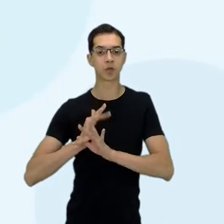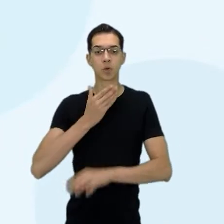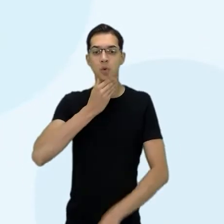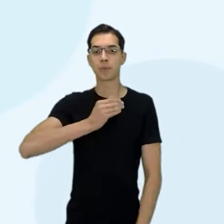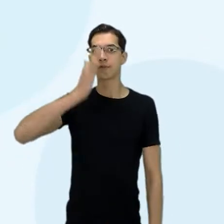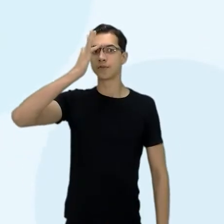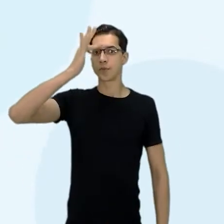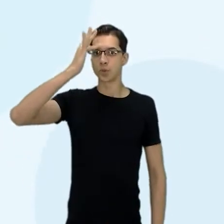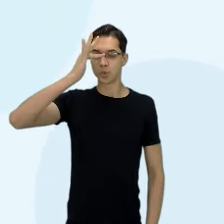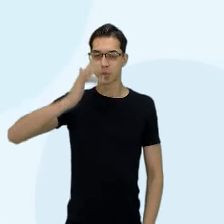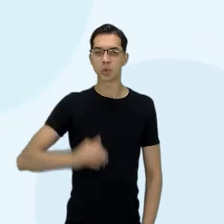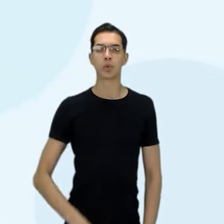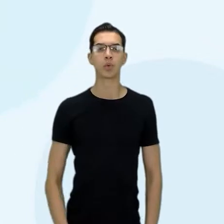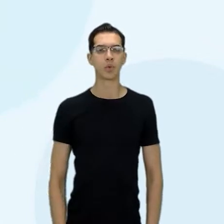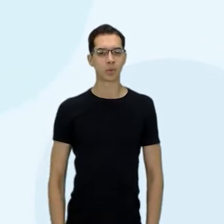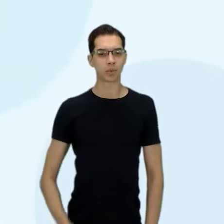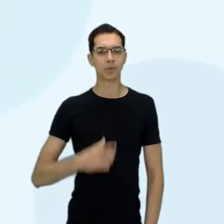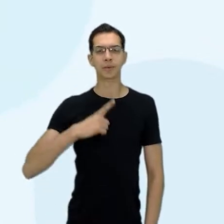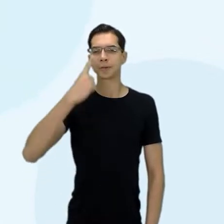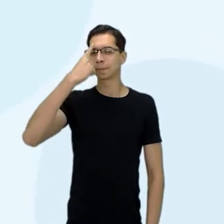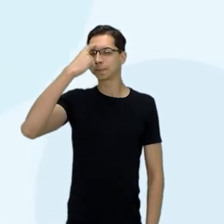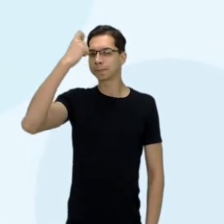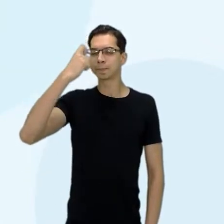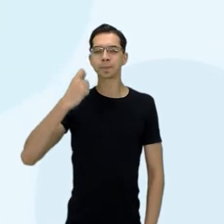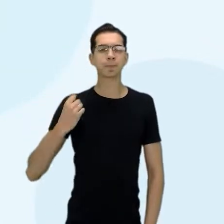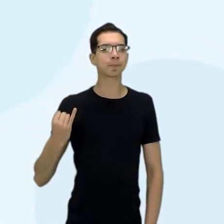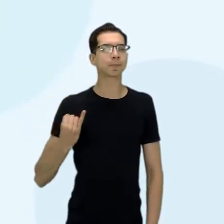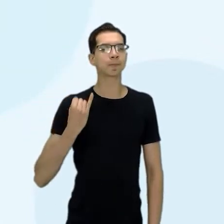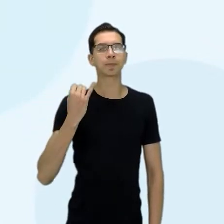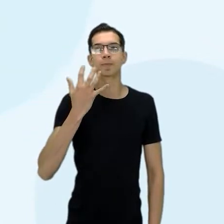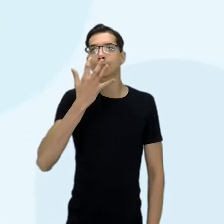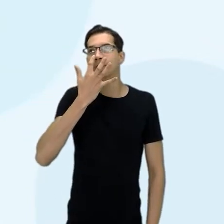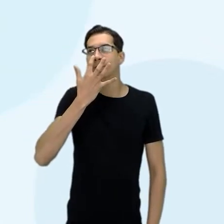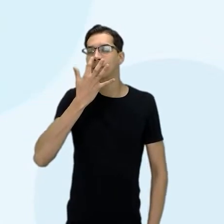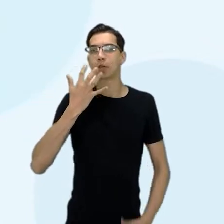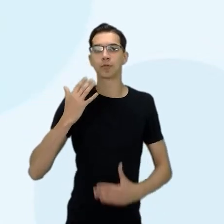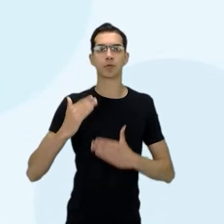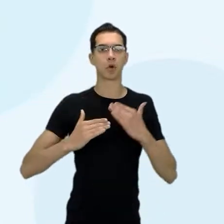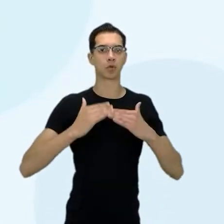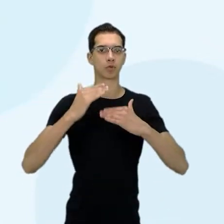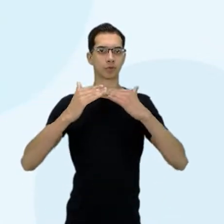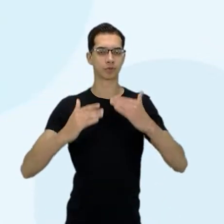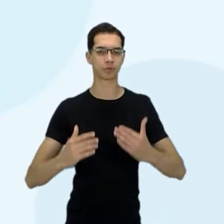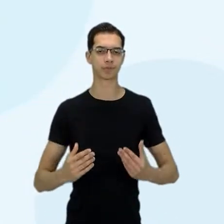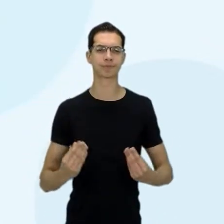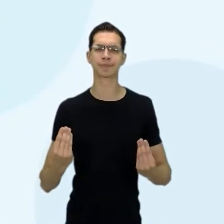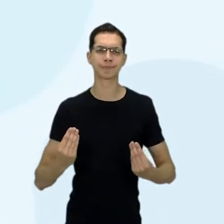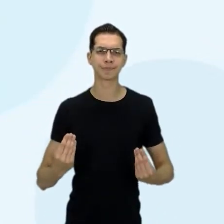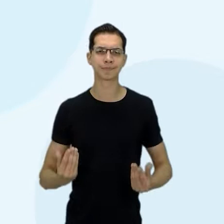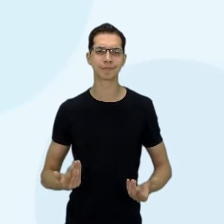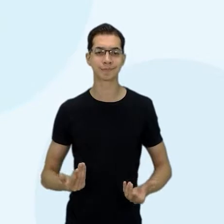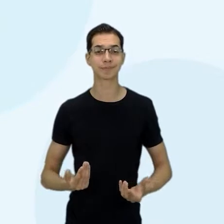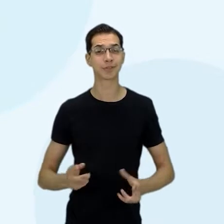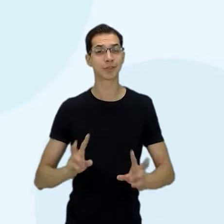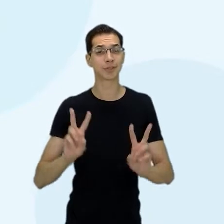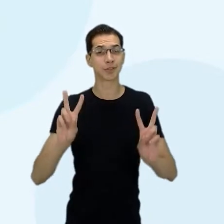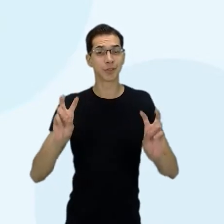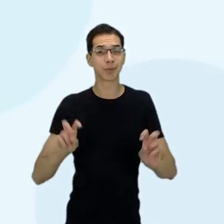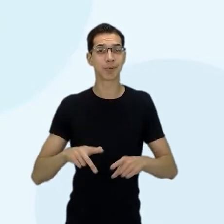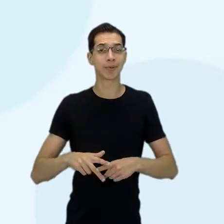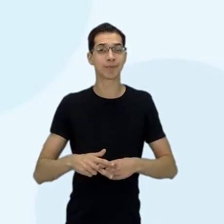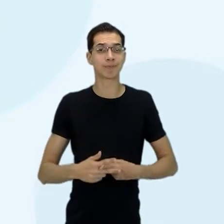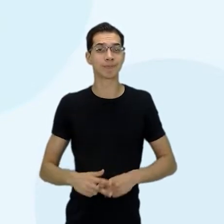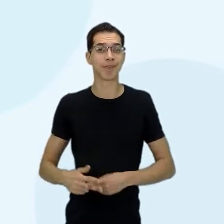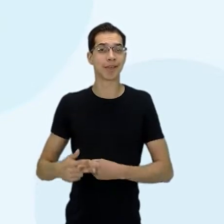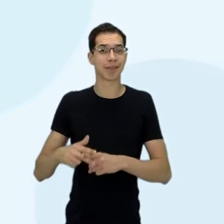que desenvolveu algumas ideias extremamente importantes para a evolução dessa tal da mecânica clássica que